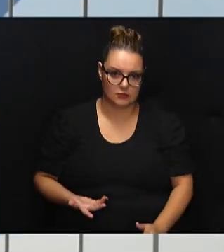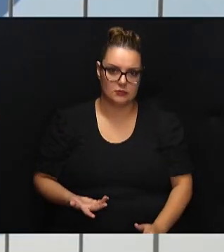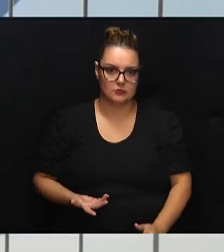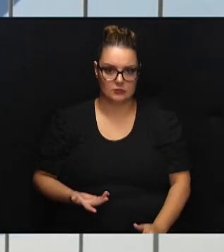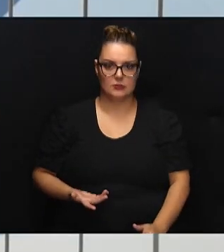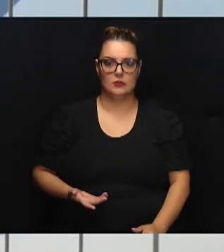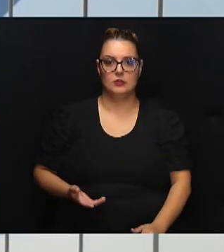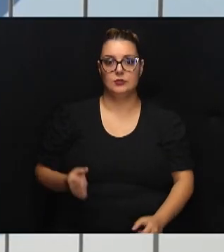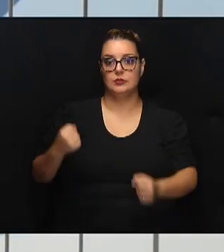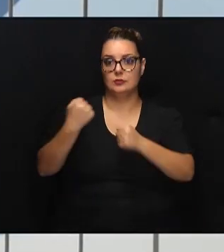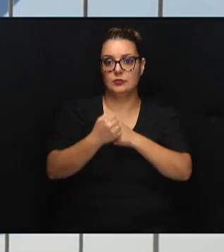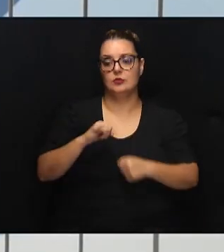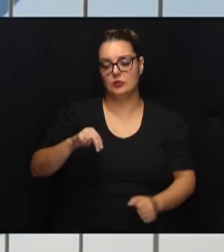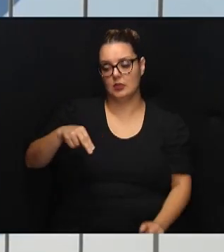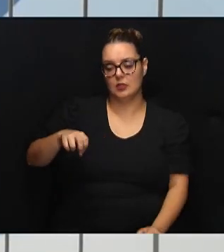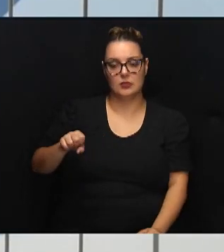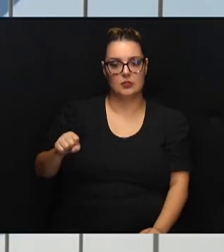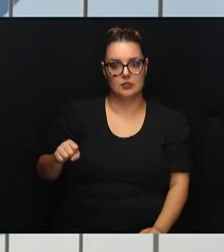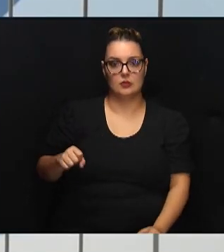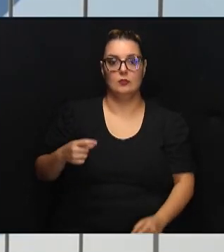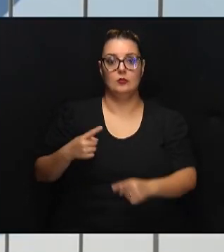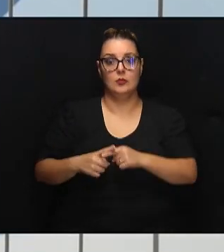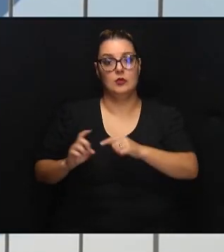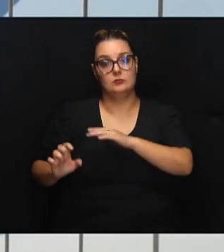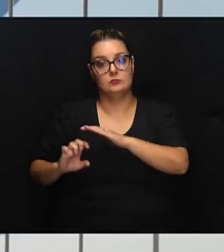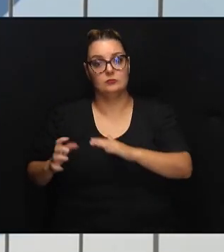INSS. Porque aí a empresa, ela se